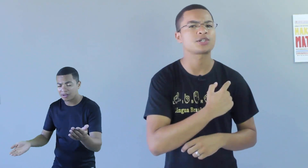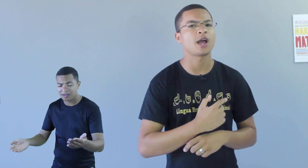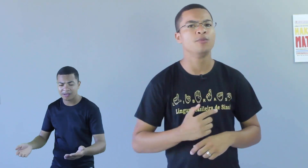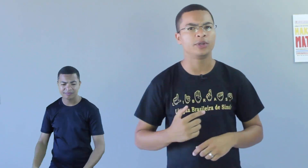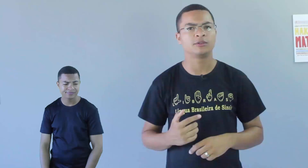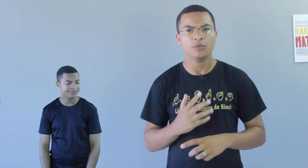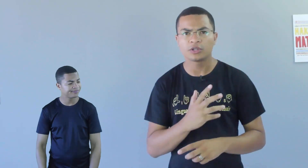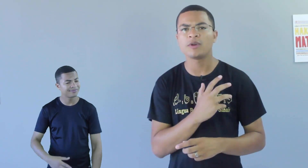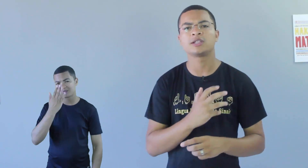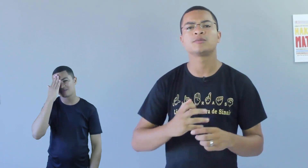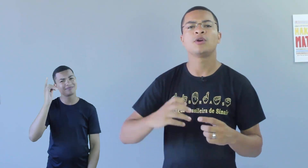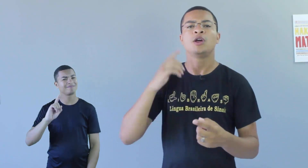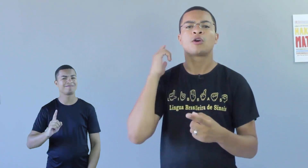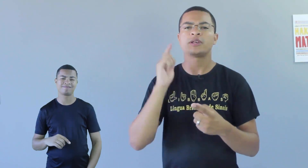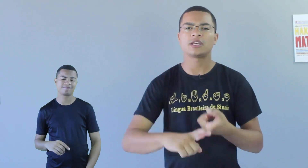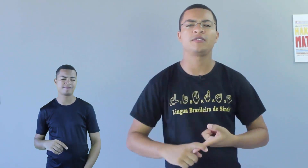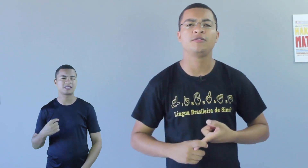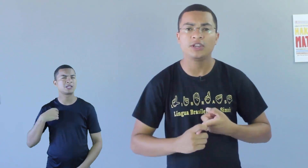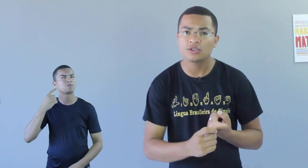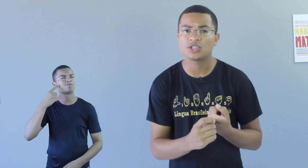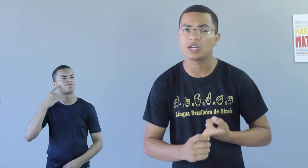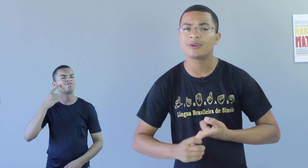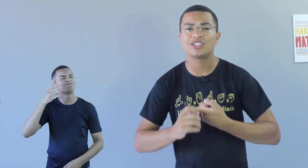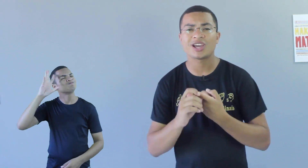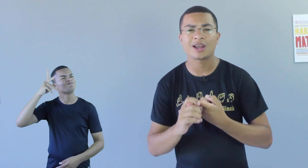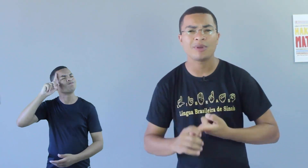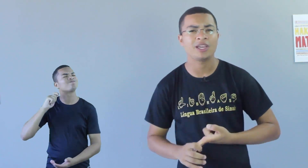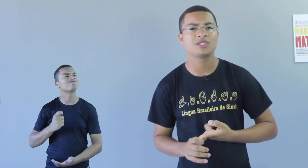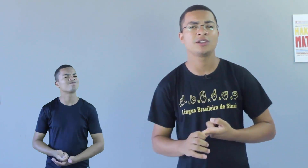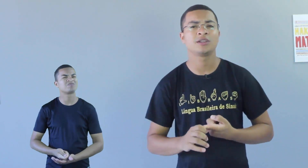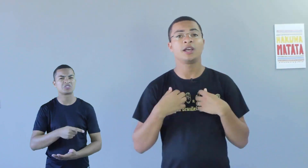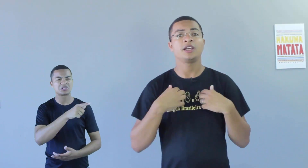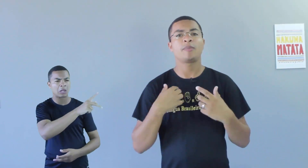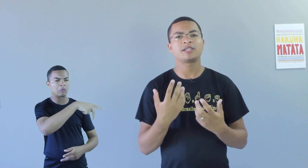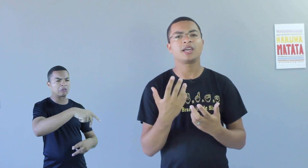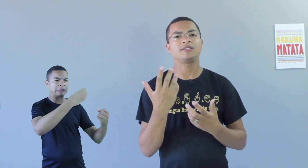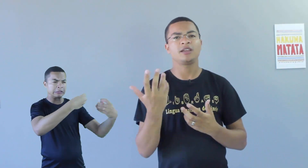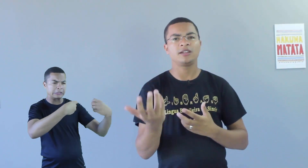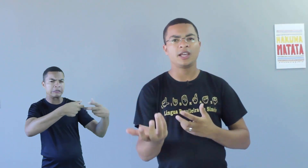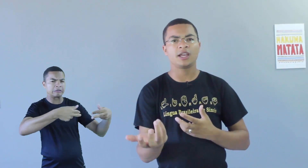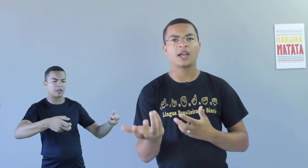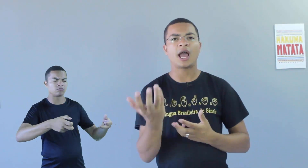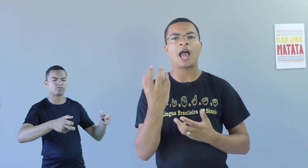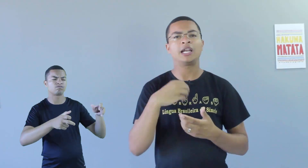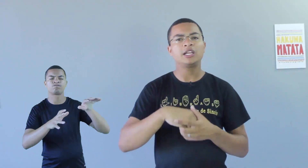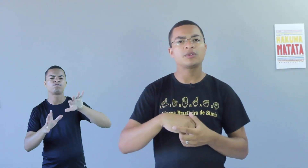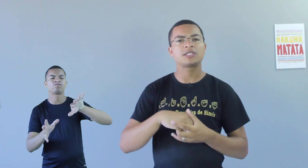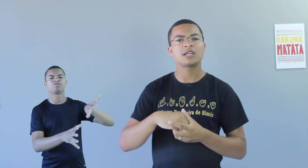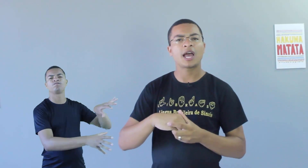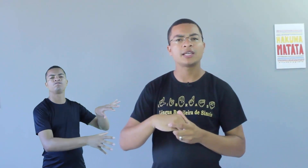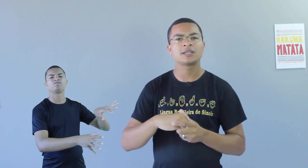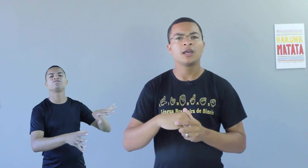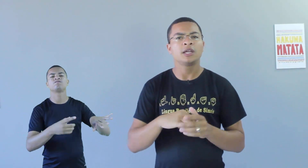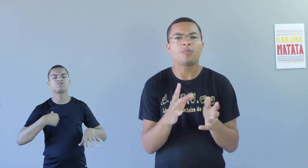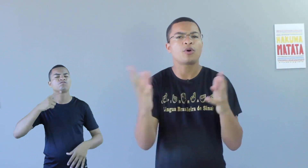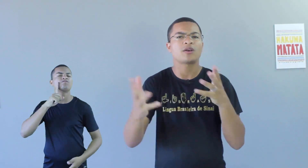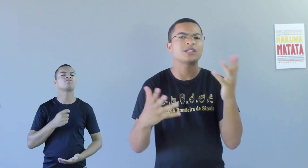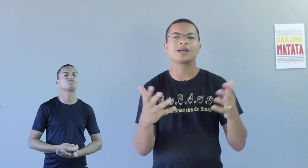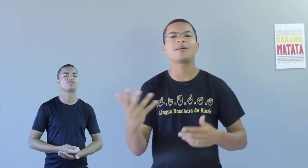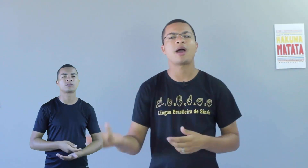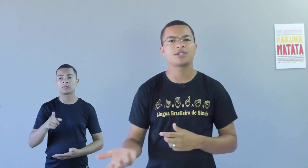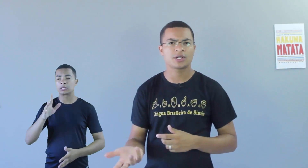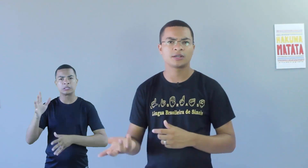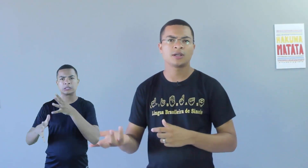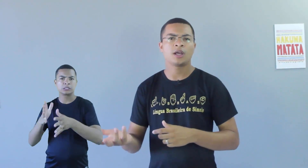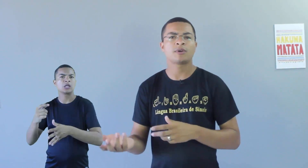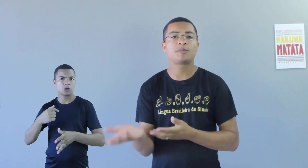Comecei a praticar muito, muito mesmo. Comecei a ver vídeos de Libras diariamente e passei a entender a língua de sinais não por causa